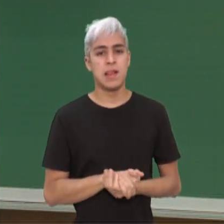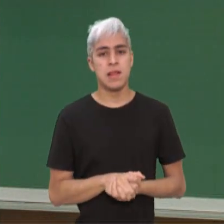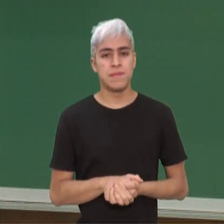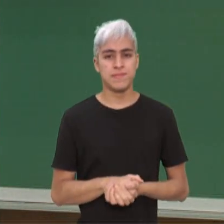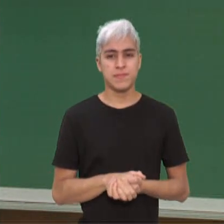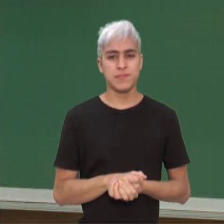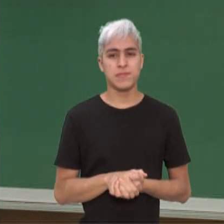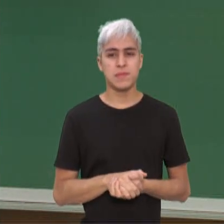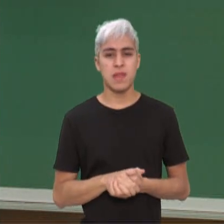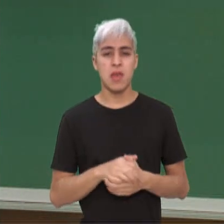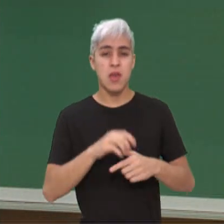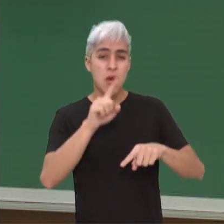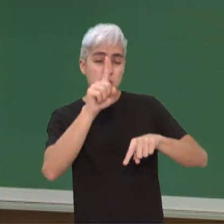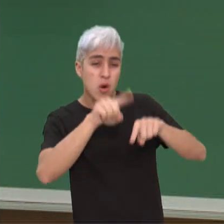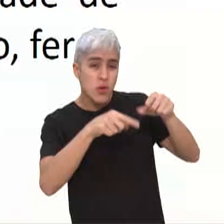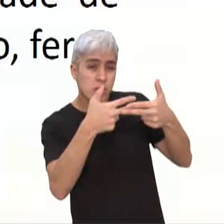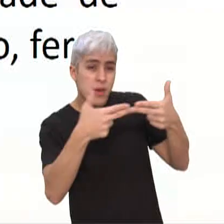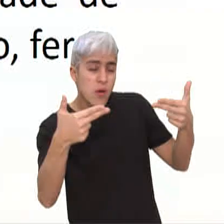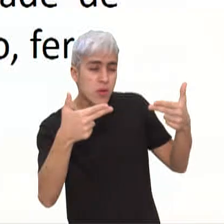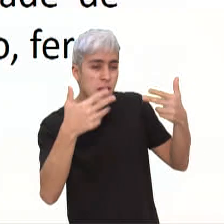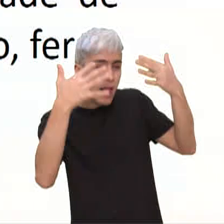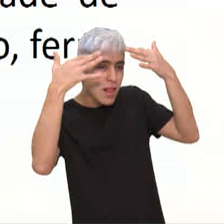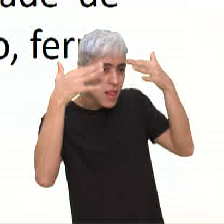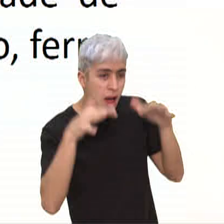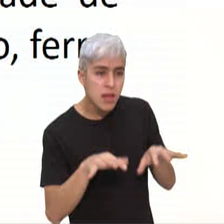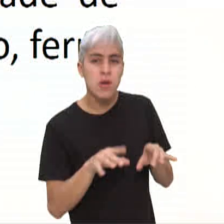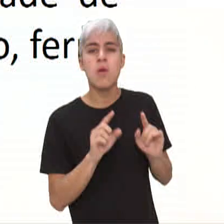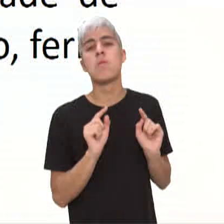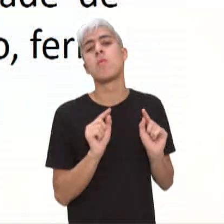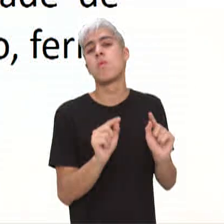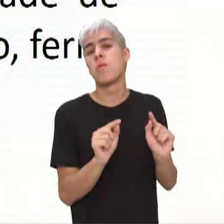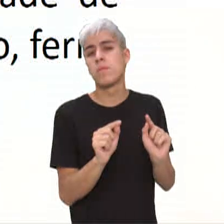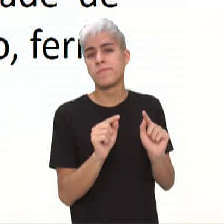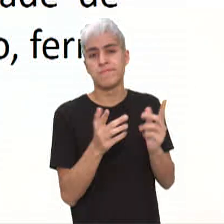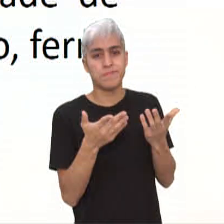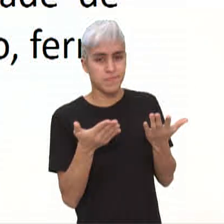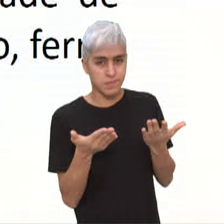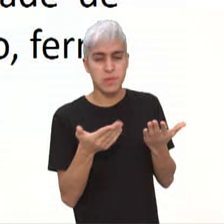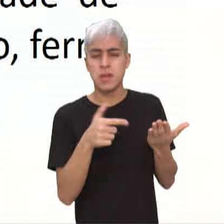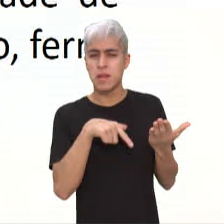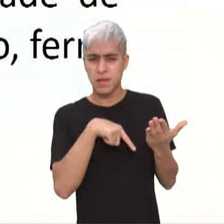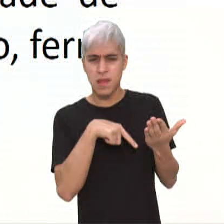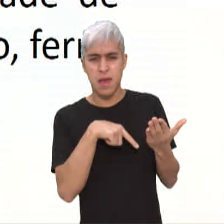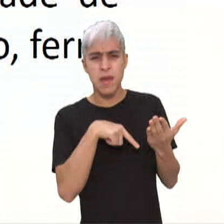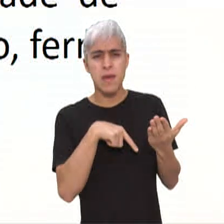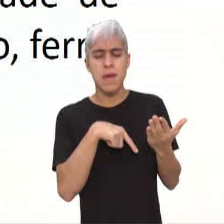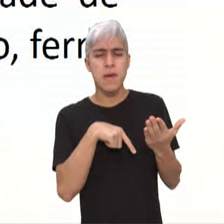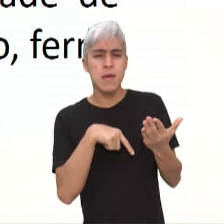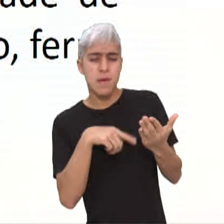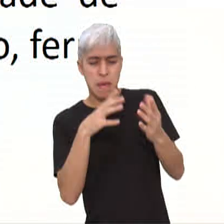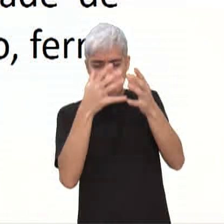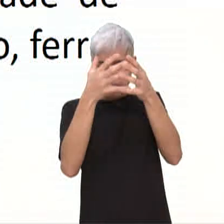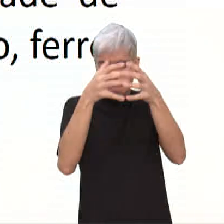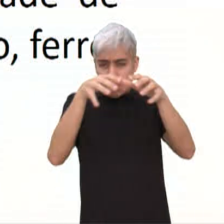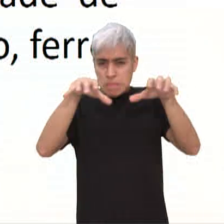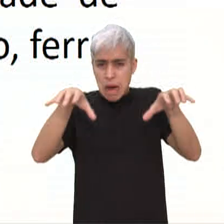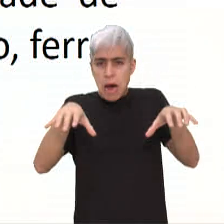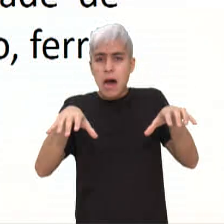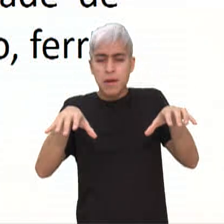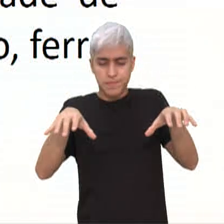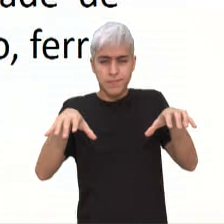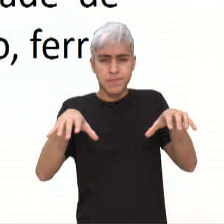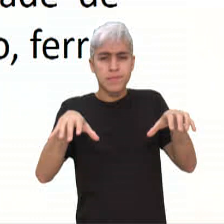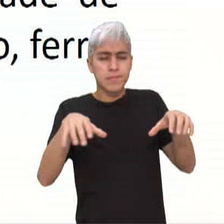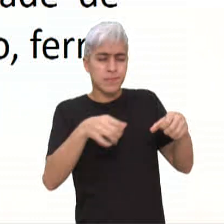Os recursos naturais, eles vão ter aqui, né, são duas divisões do que são os recursos